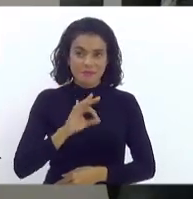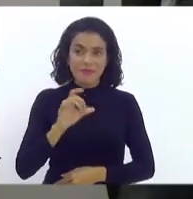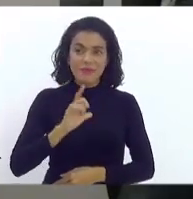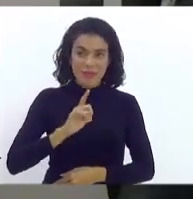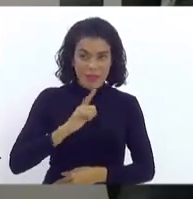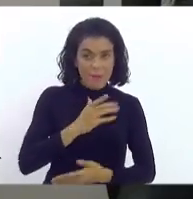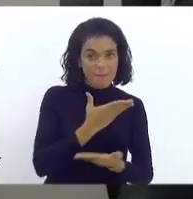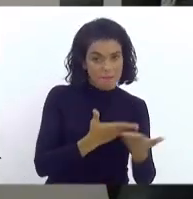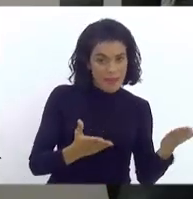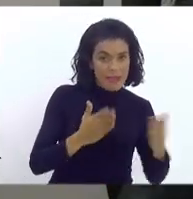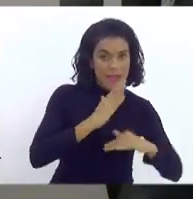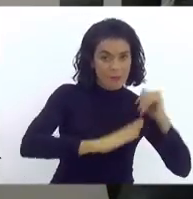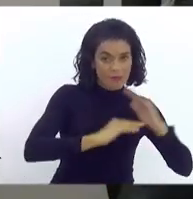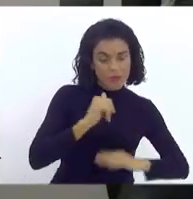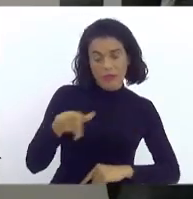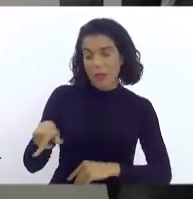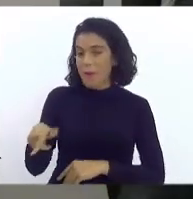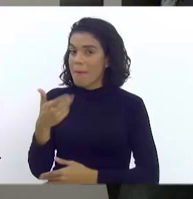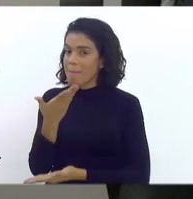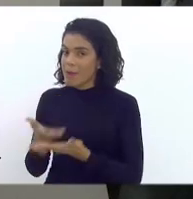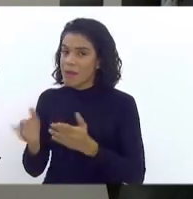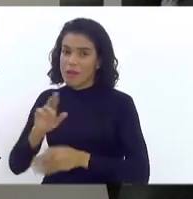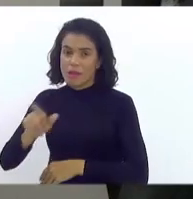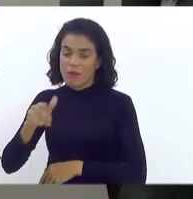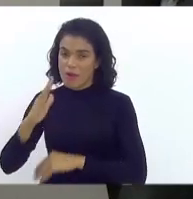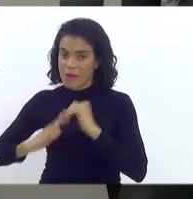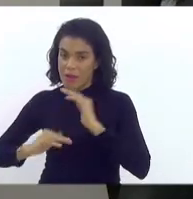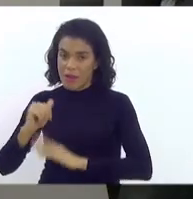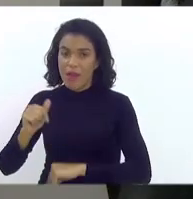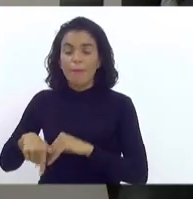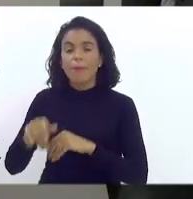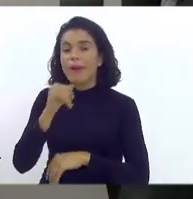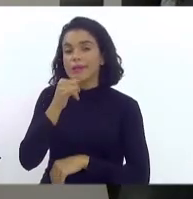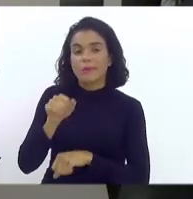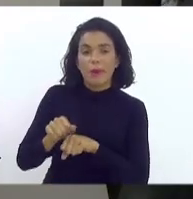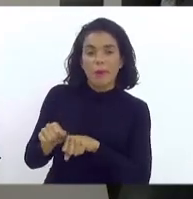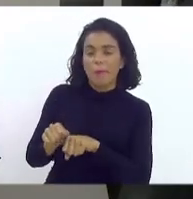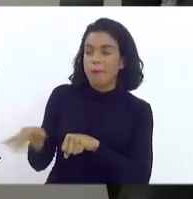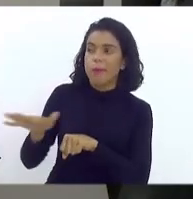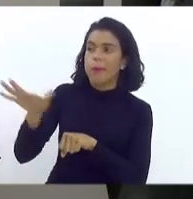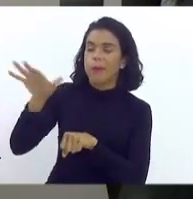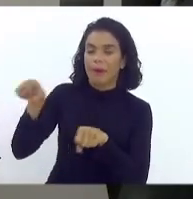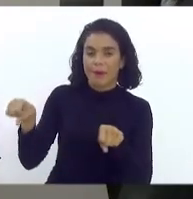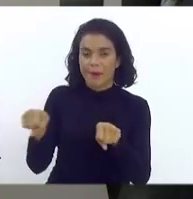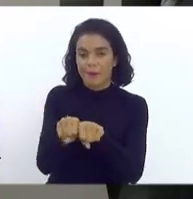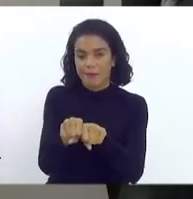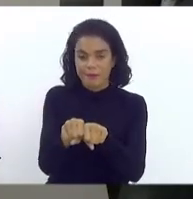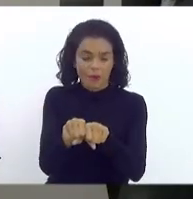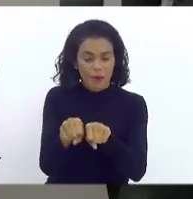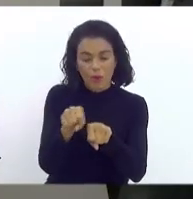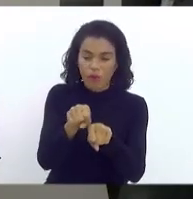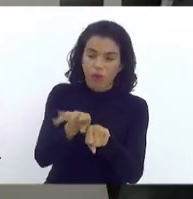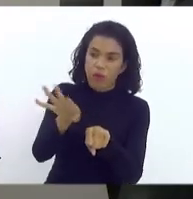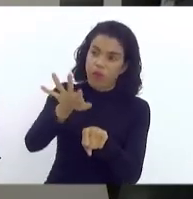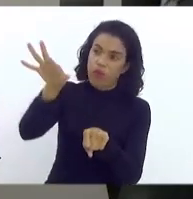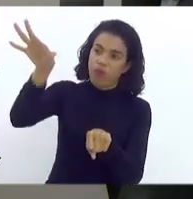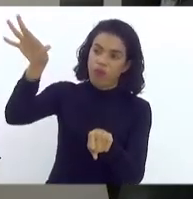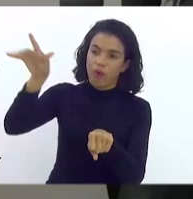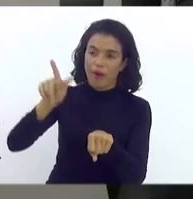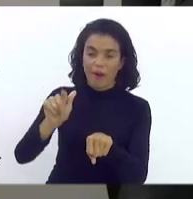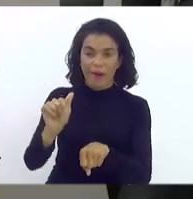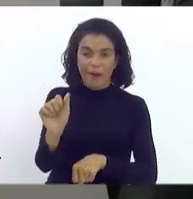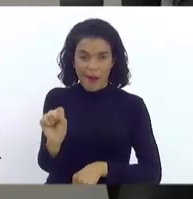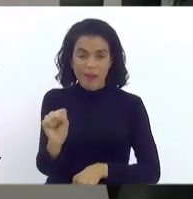perdas técnicas e não técnicas. As perdas técnicas são os escapamentos de gás. Essas perdas que são escapamentos de gás, porque a gente tem todo um sistema